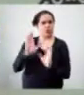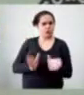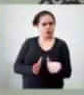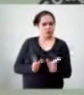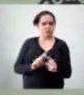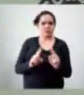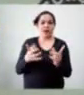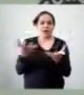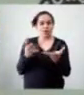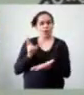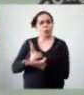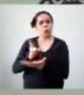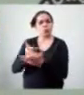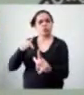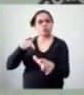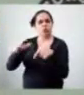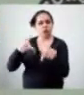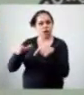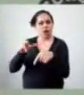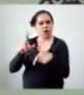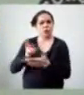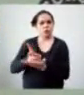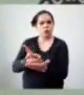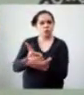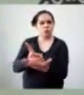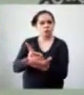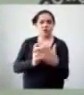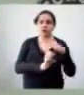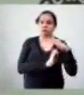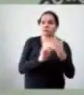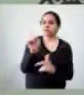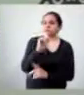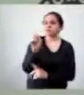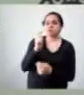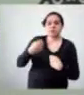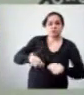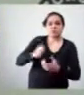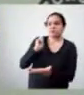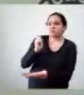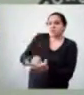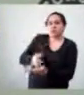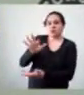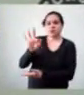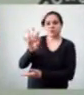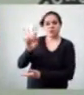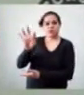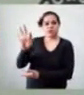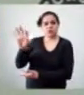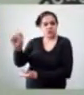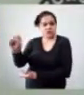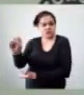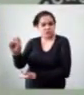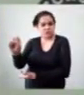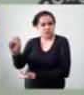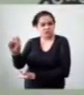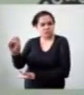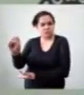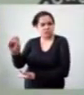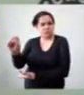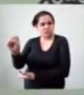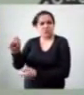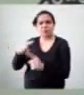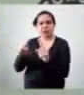aposentadoria, ficaria o empregador desobrigado do recolhimento do fundo de garantia, que era um